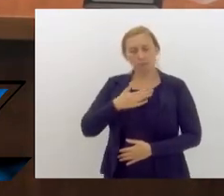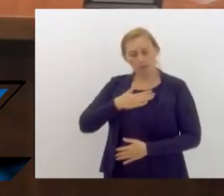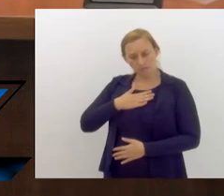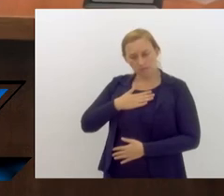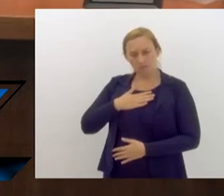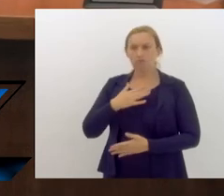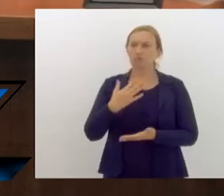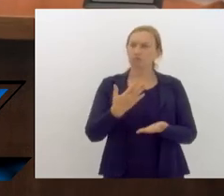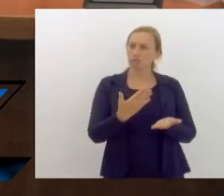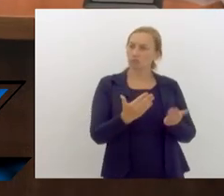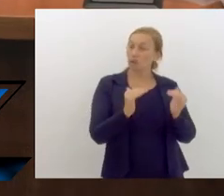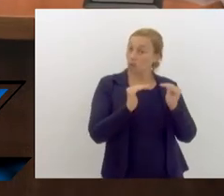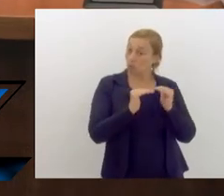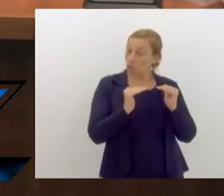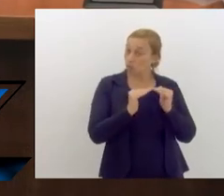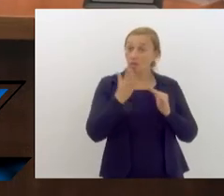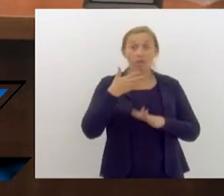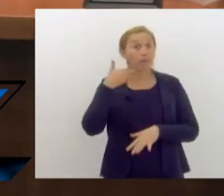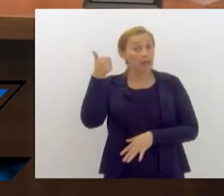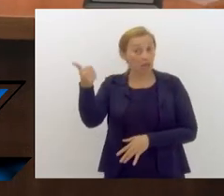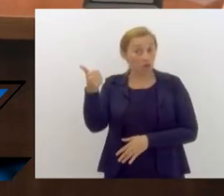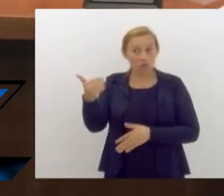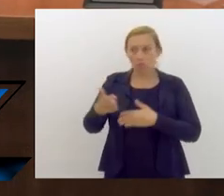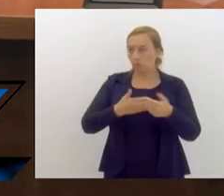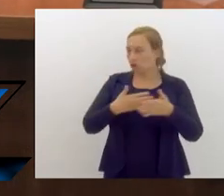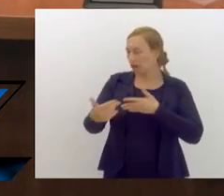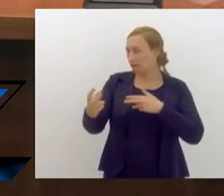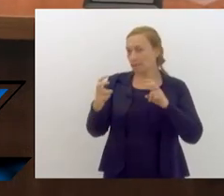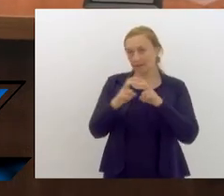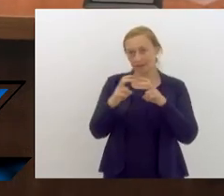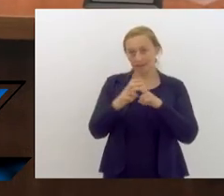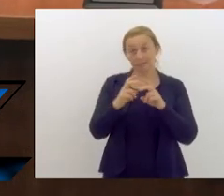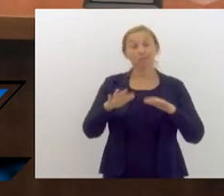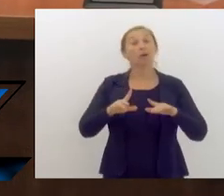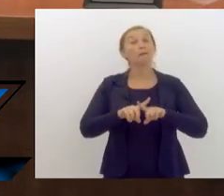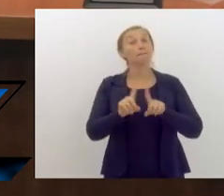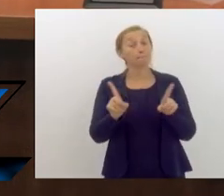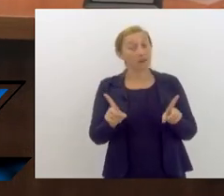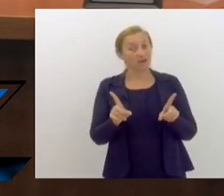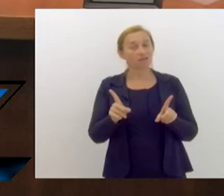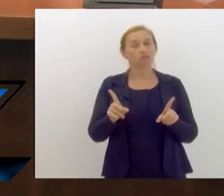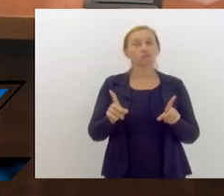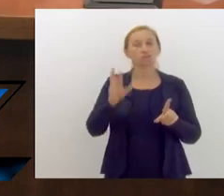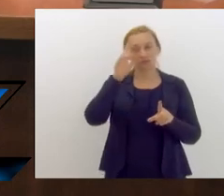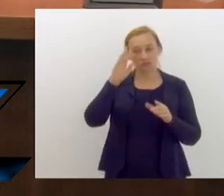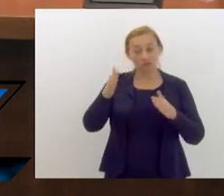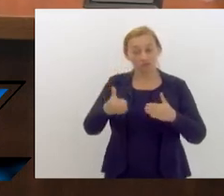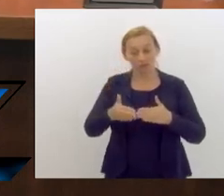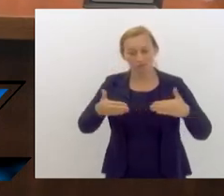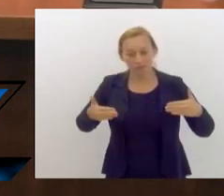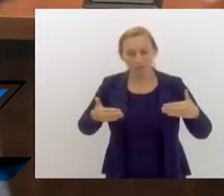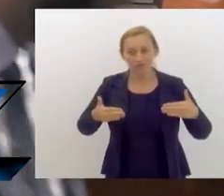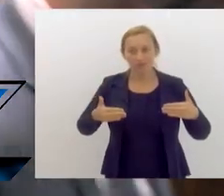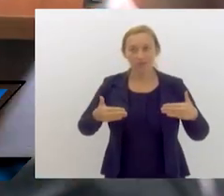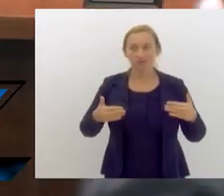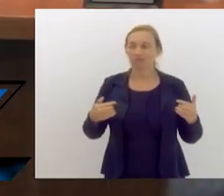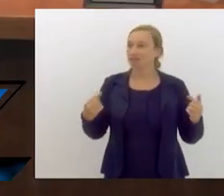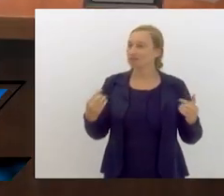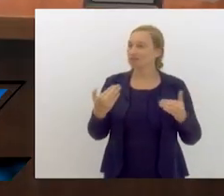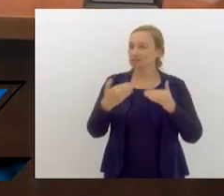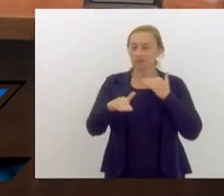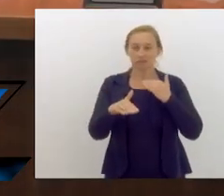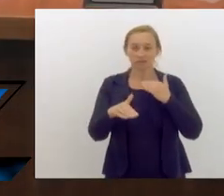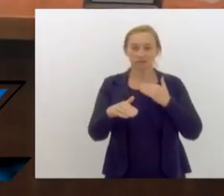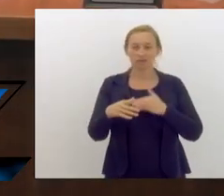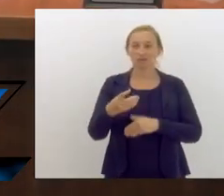um acordo é melhor do que qualquer briga mas só vai me permitir discordar do deputado